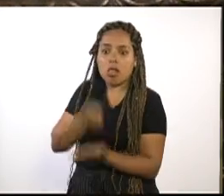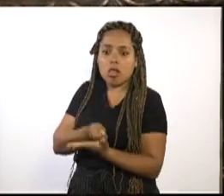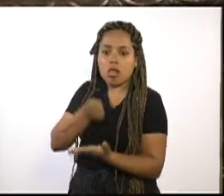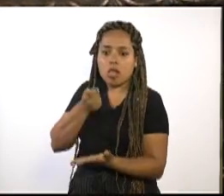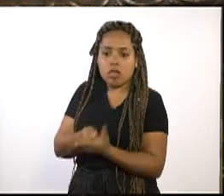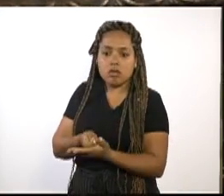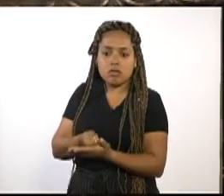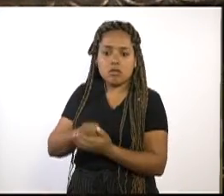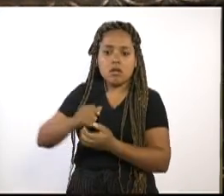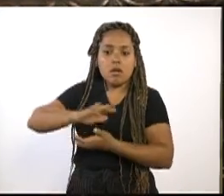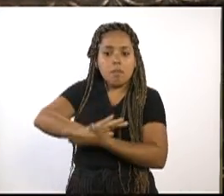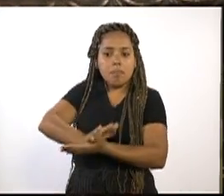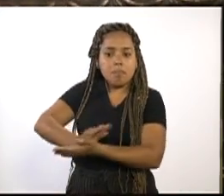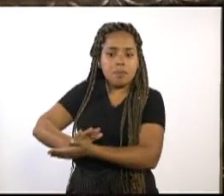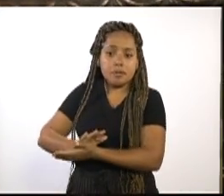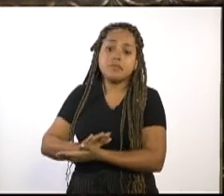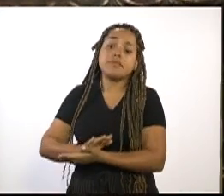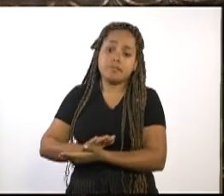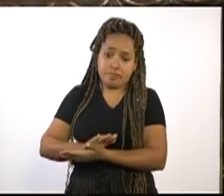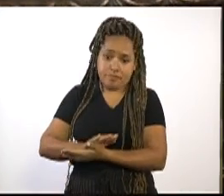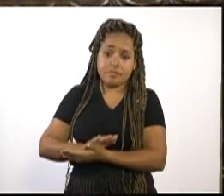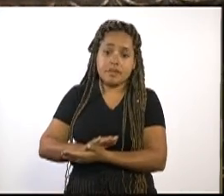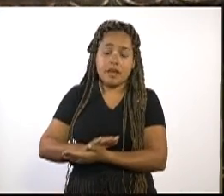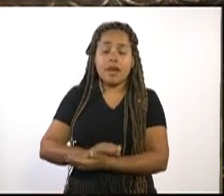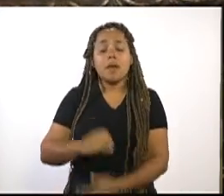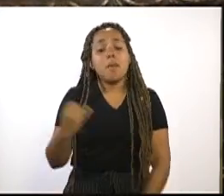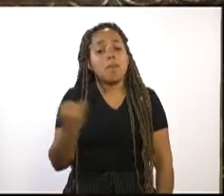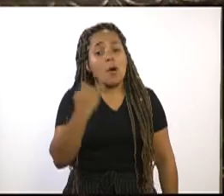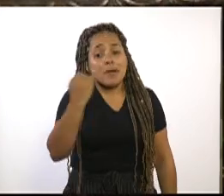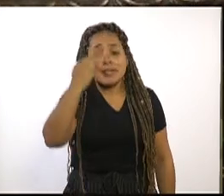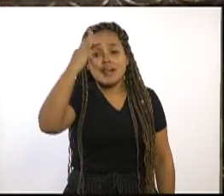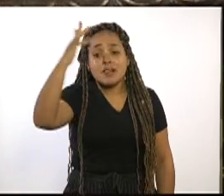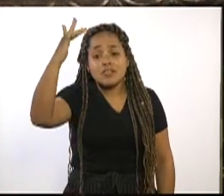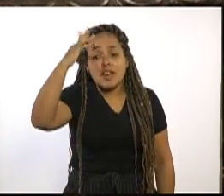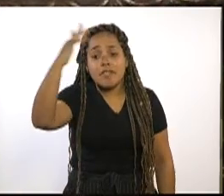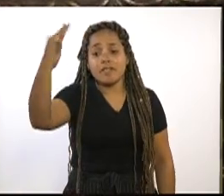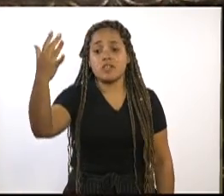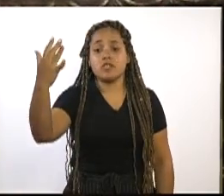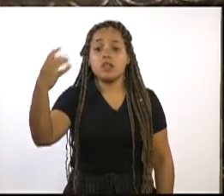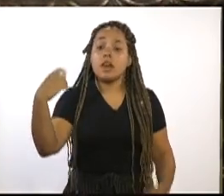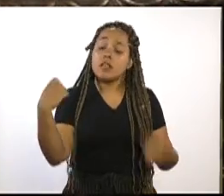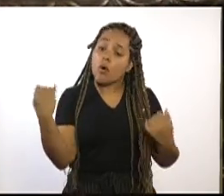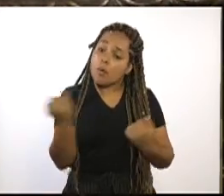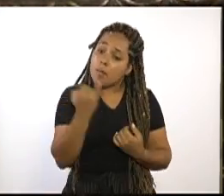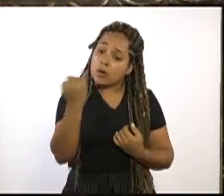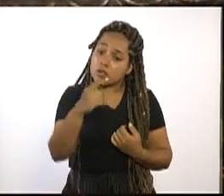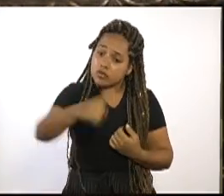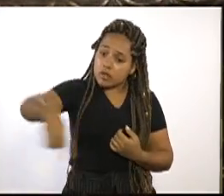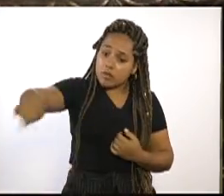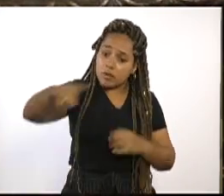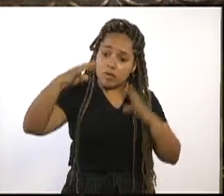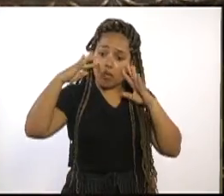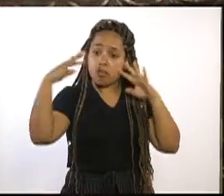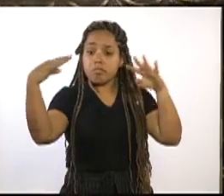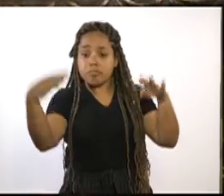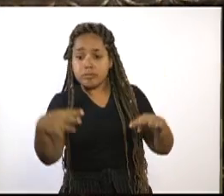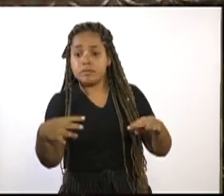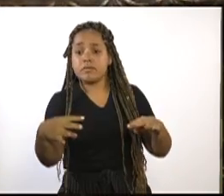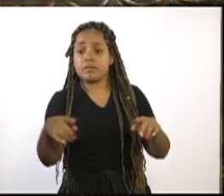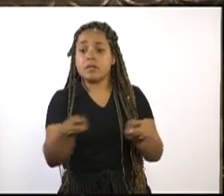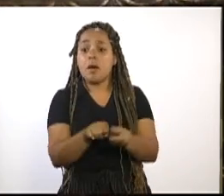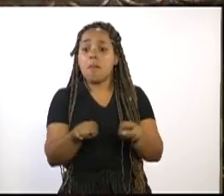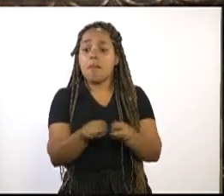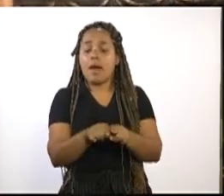extremamente importante essa reflexão. Então, queria chamar a atenção. E para culminar, senhor